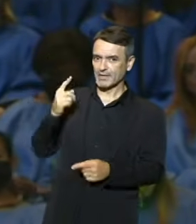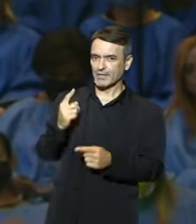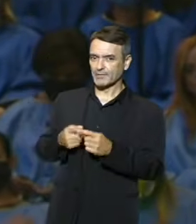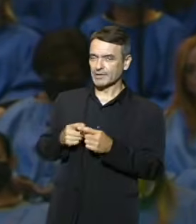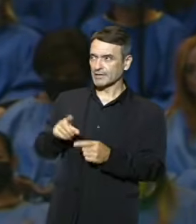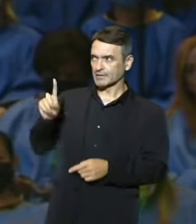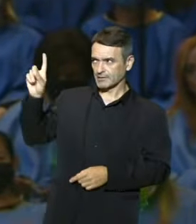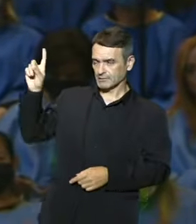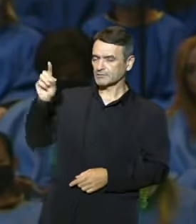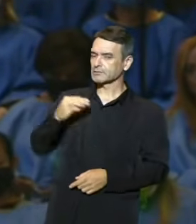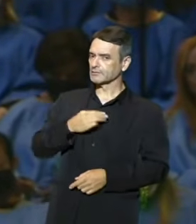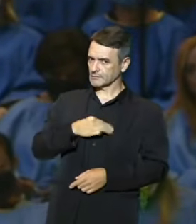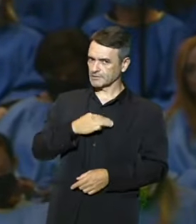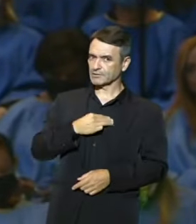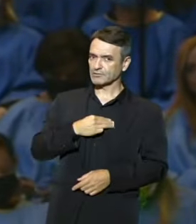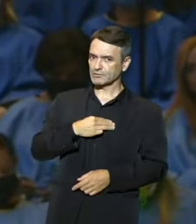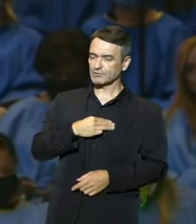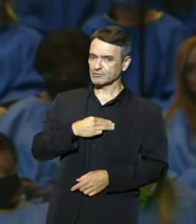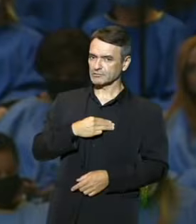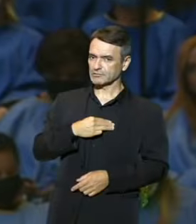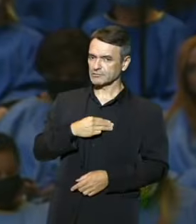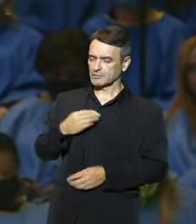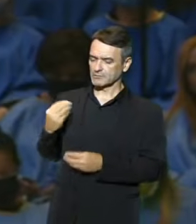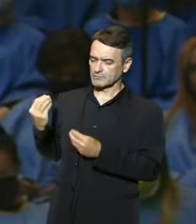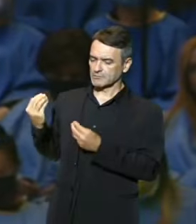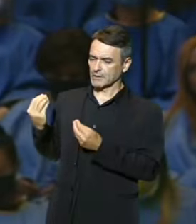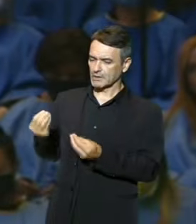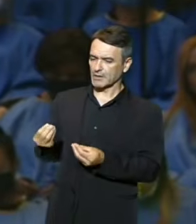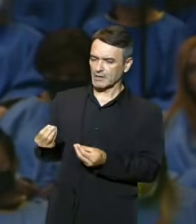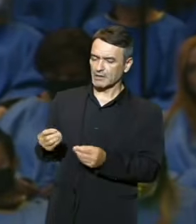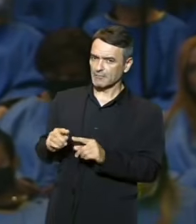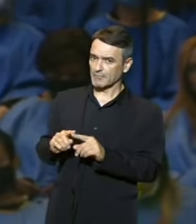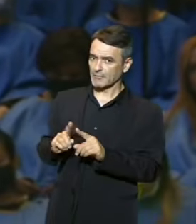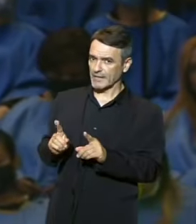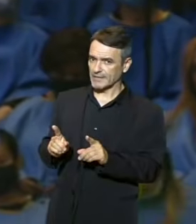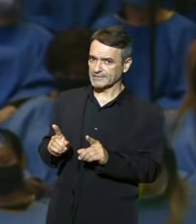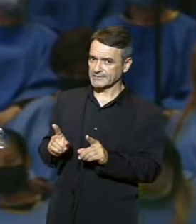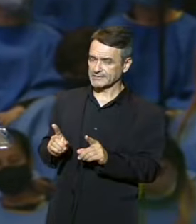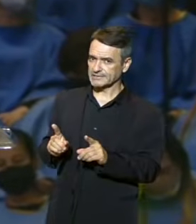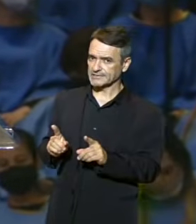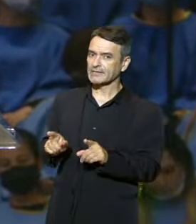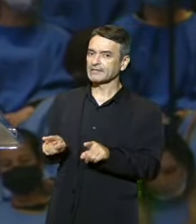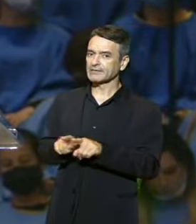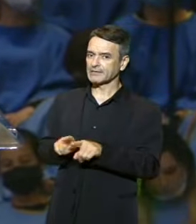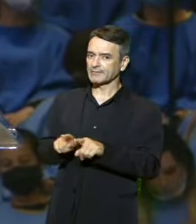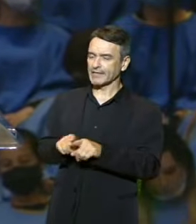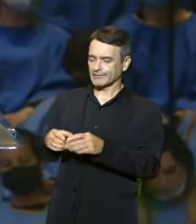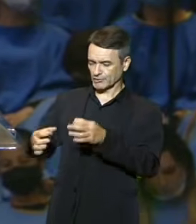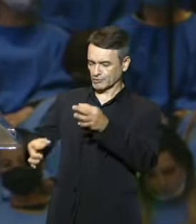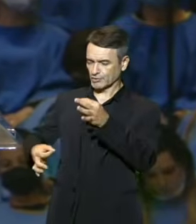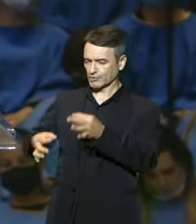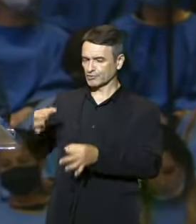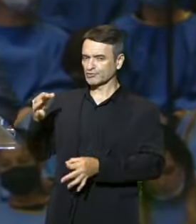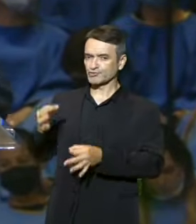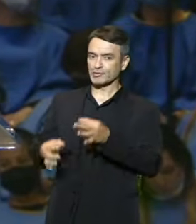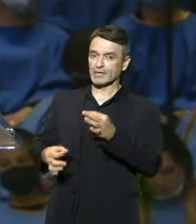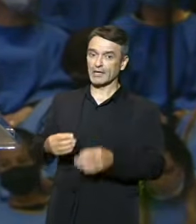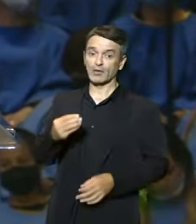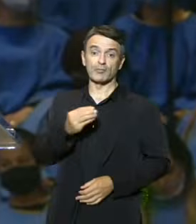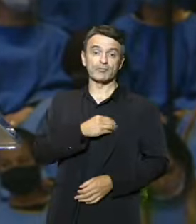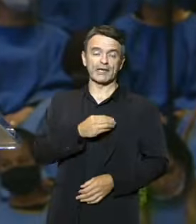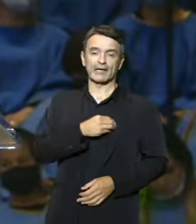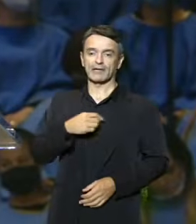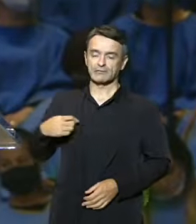misericordioso e concede o seu favor, mas Ele também julga o pecado do